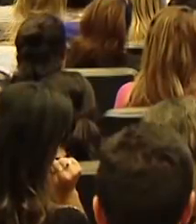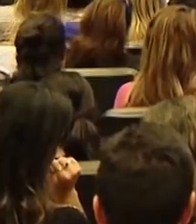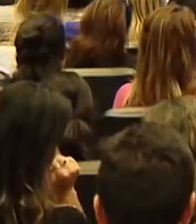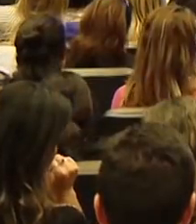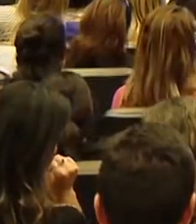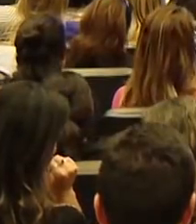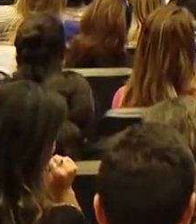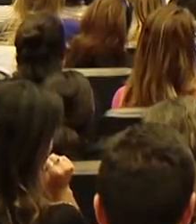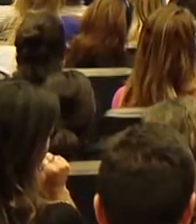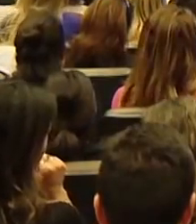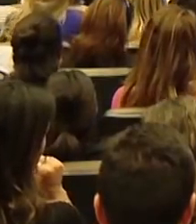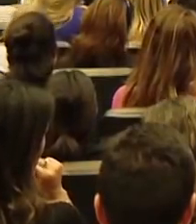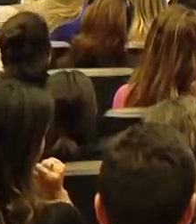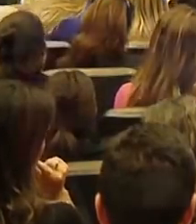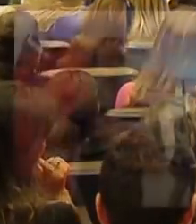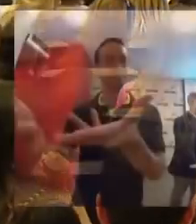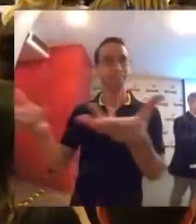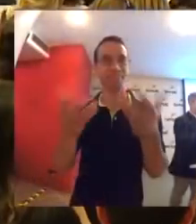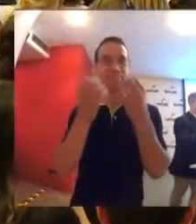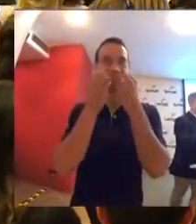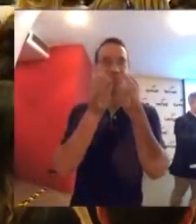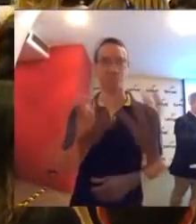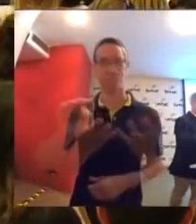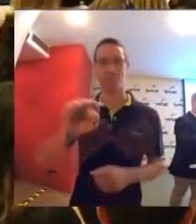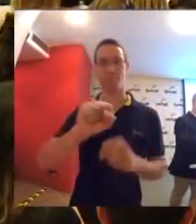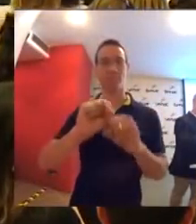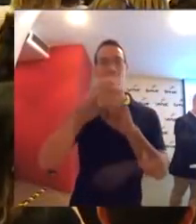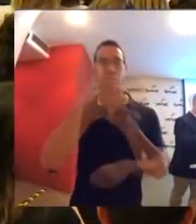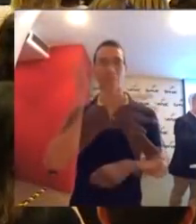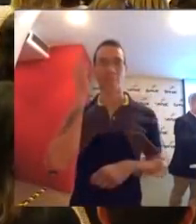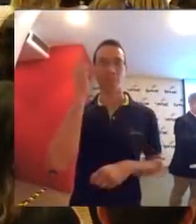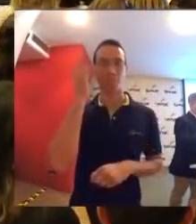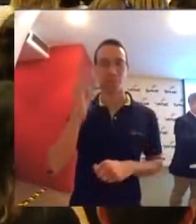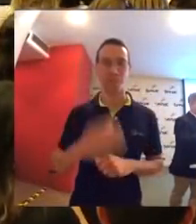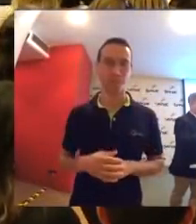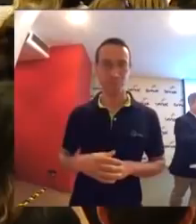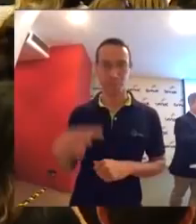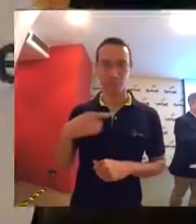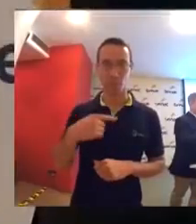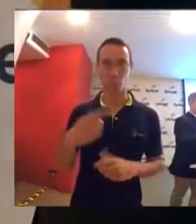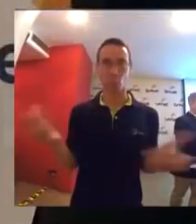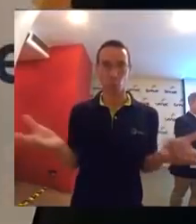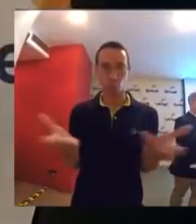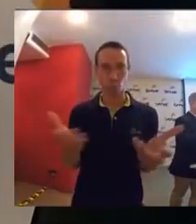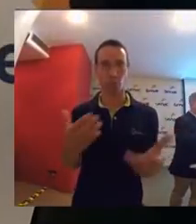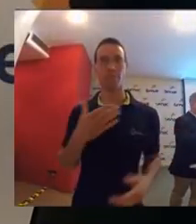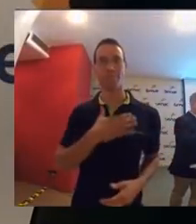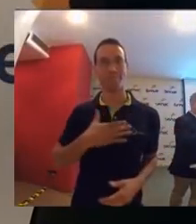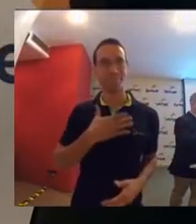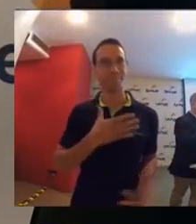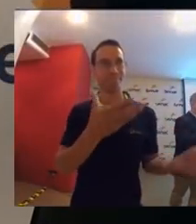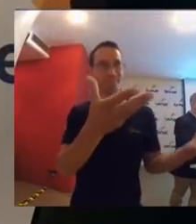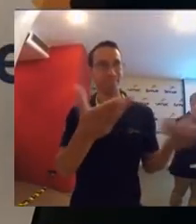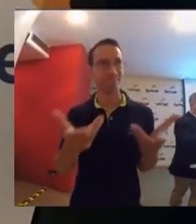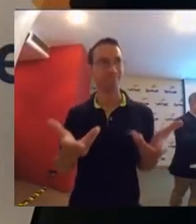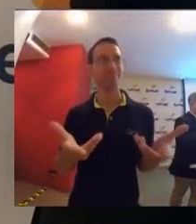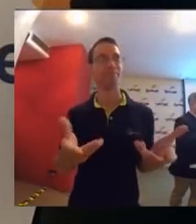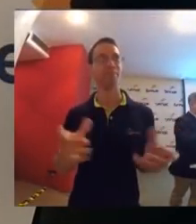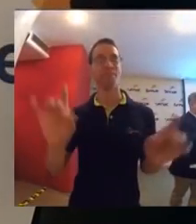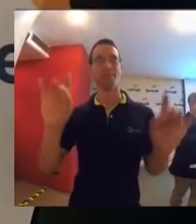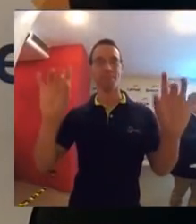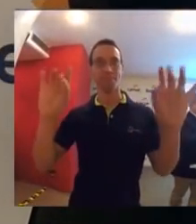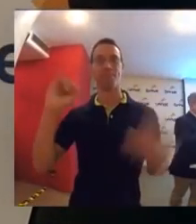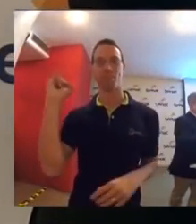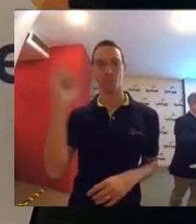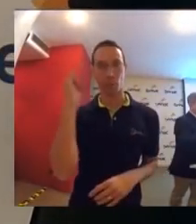Boa tarde a todos. É um prazer recebê-los aqui no Senac, de São Paulo. Temos hoje o prazer de receber um convidado bastante importante,